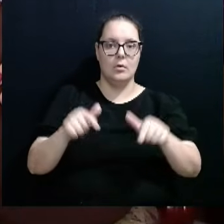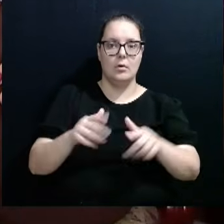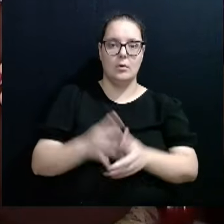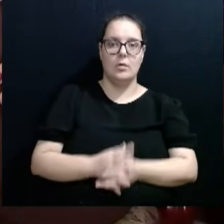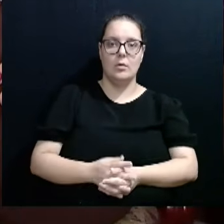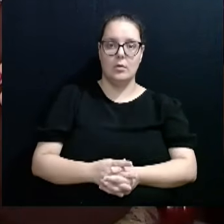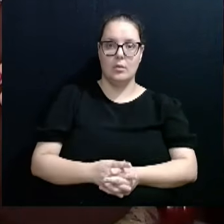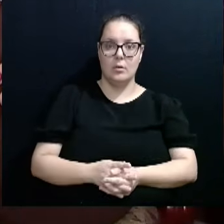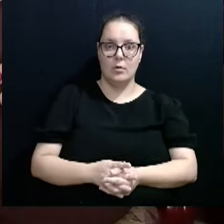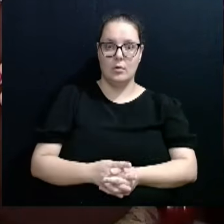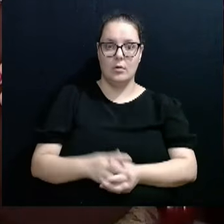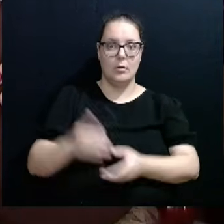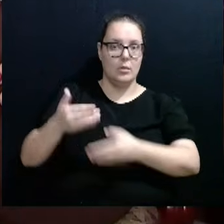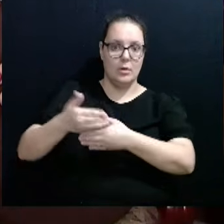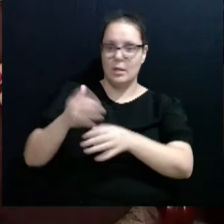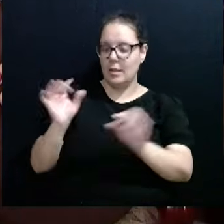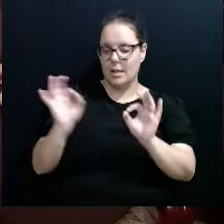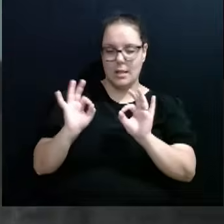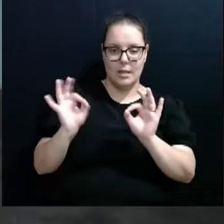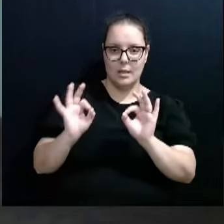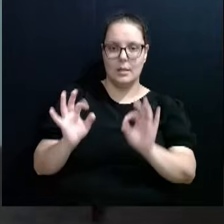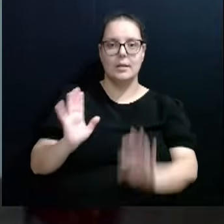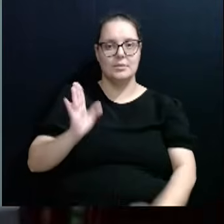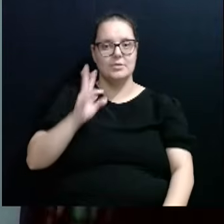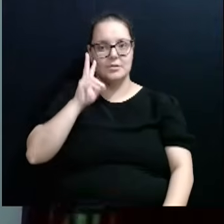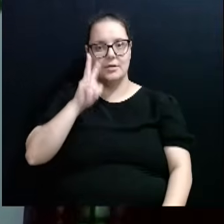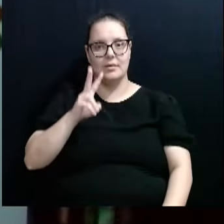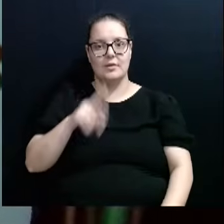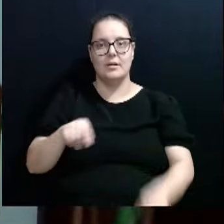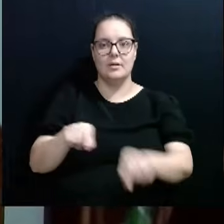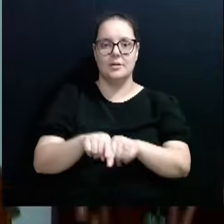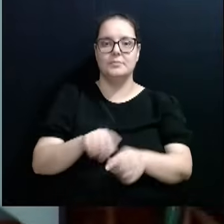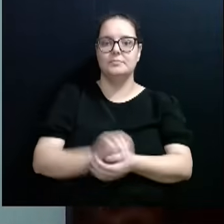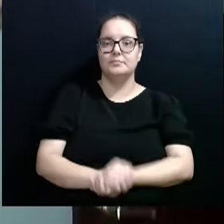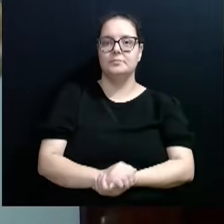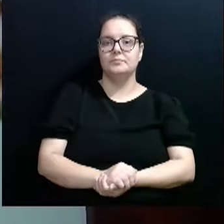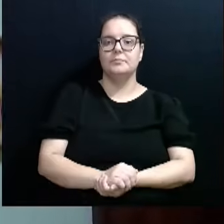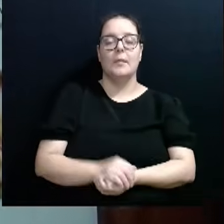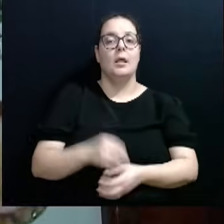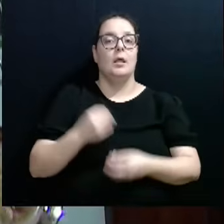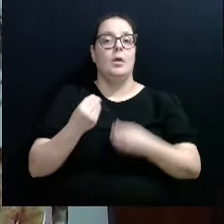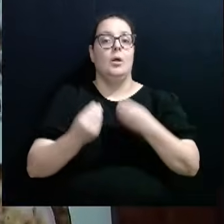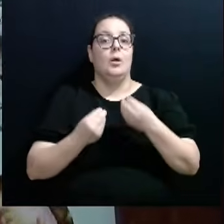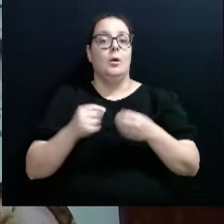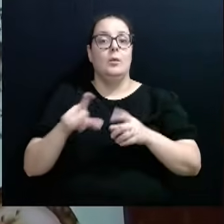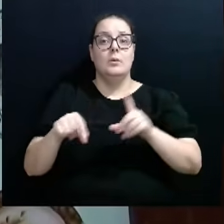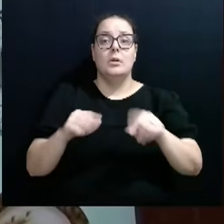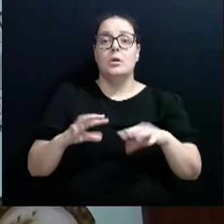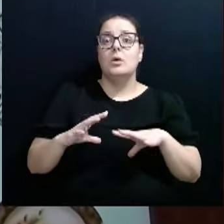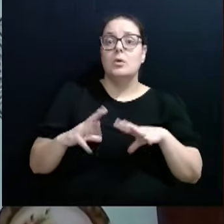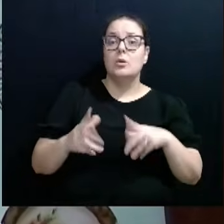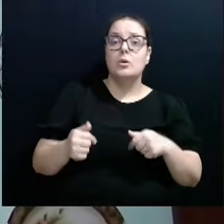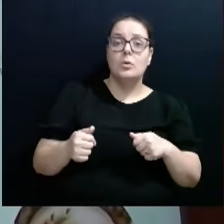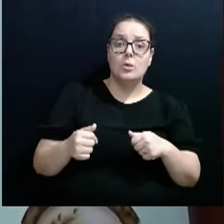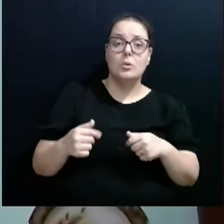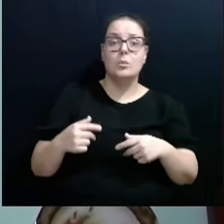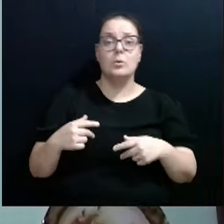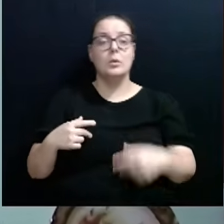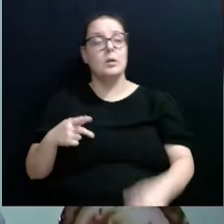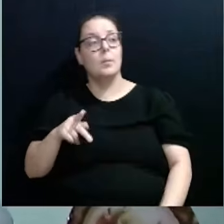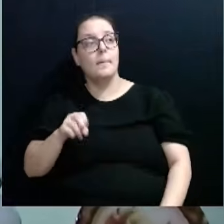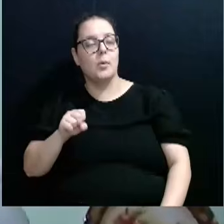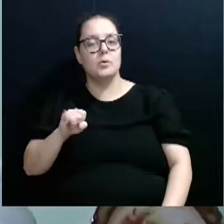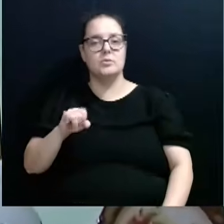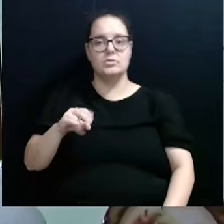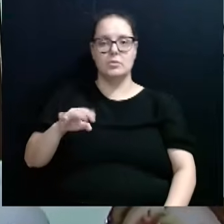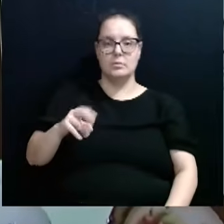parede linda, que daqui a pouco vocês vão ver também. Como que você escolhe tudo isso, esse posicionamento? Você quem arruma tudo aqui?